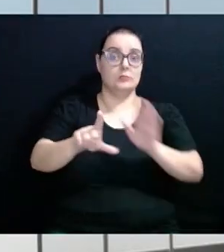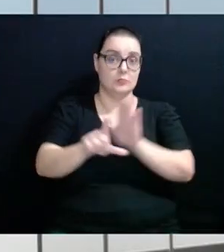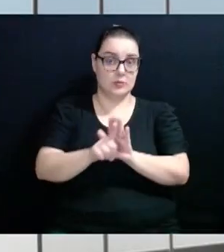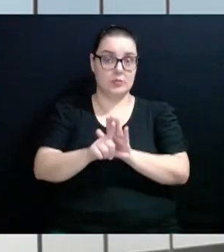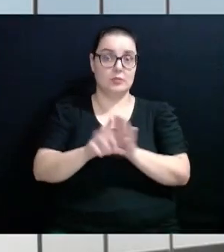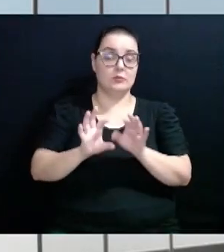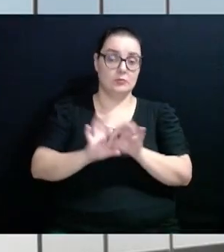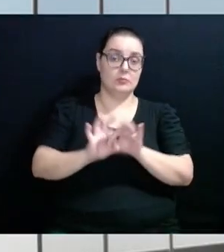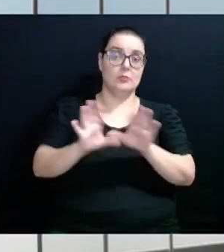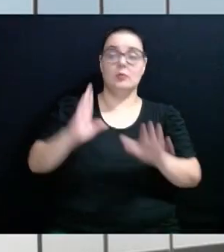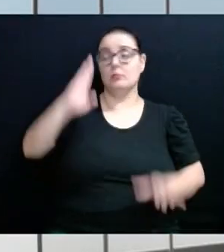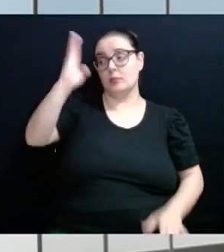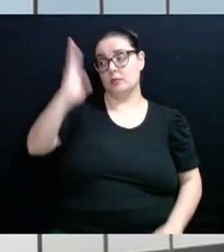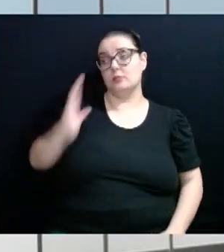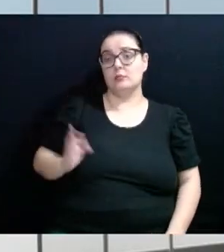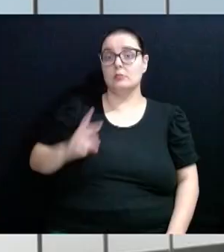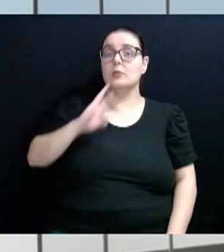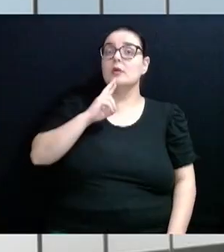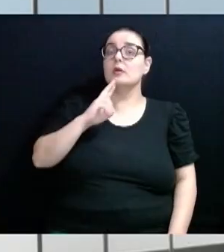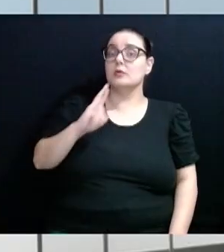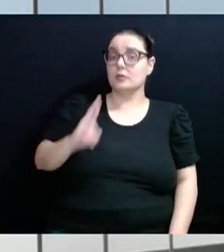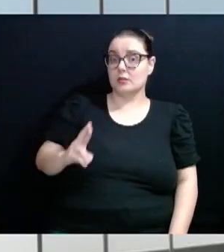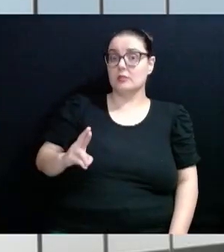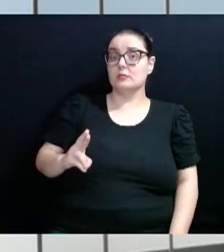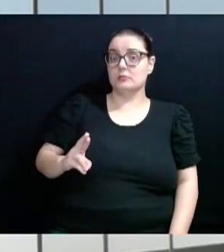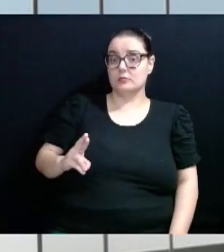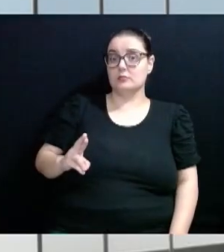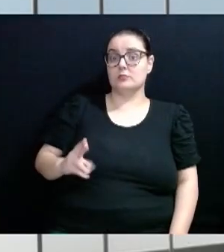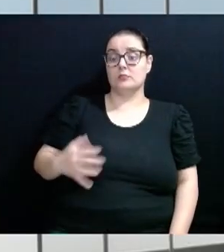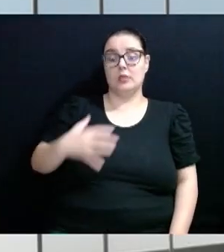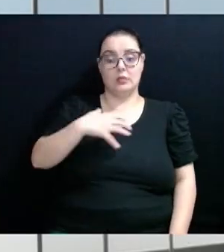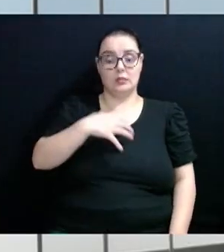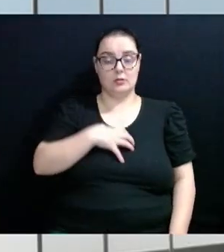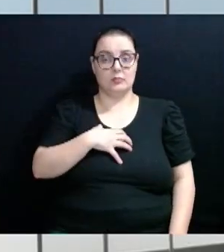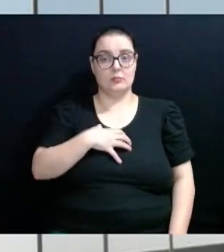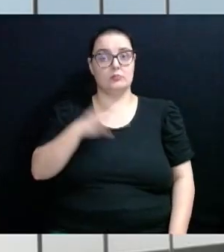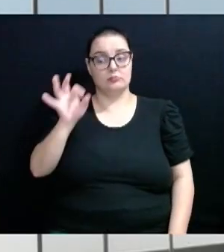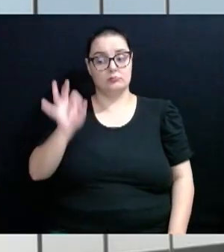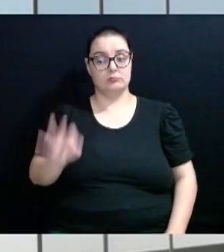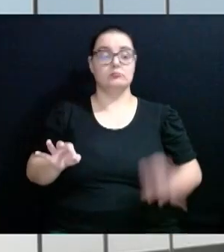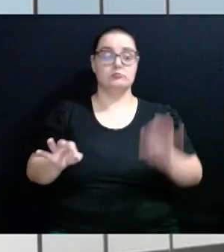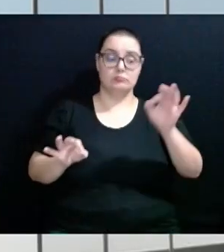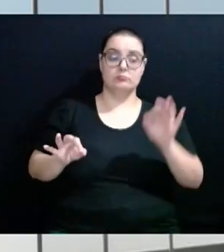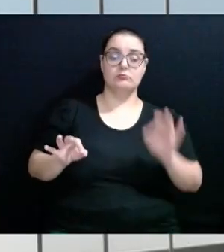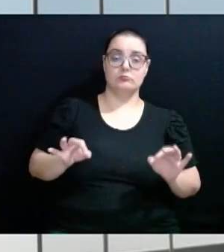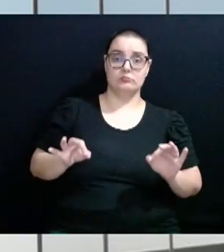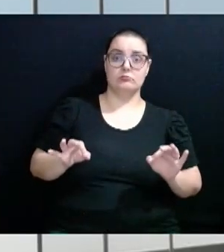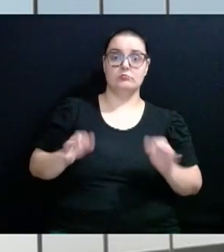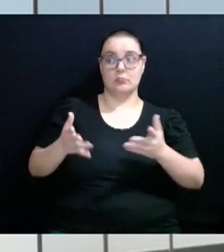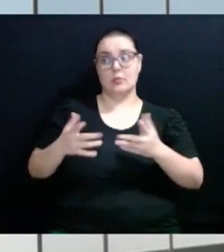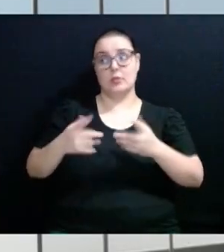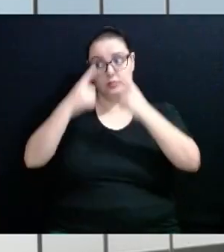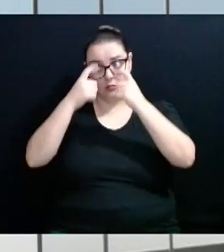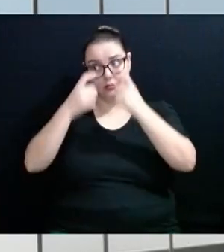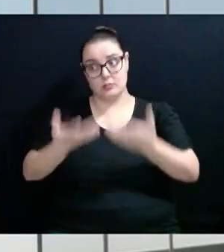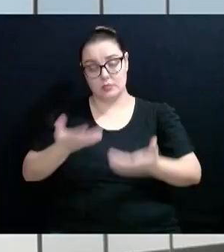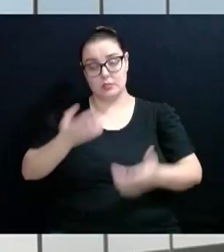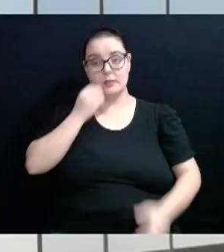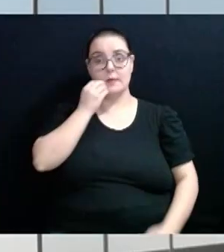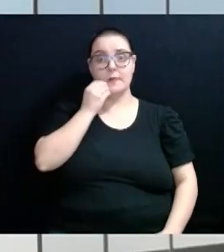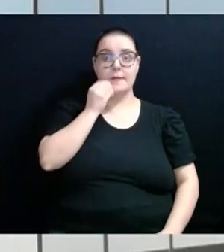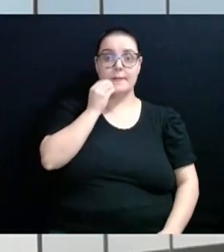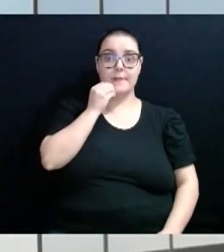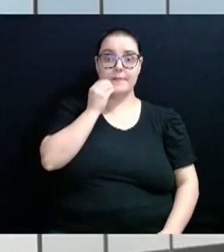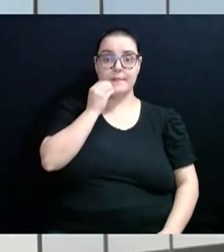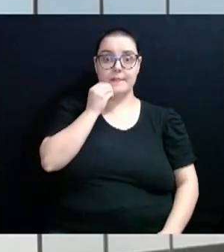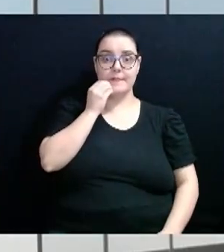Brasil responder, né, de uma maneira proporcional, né, a essa agressão. Sim. Entendeu? Então